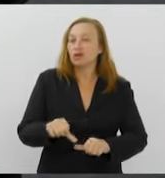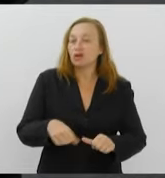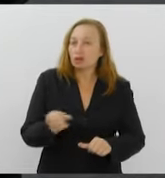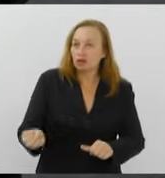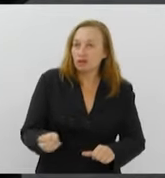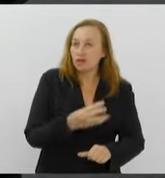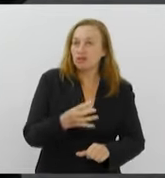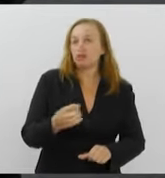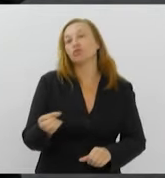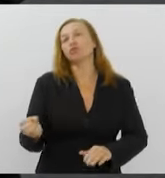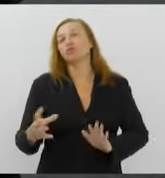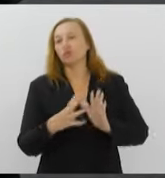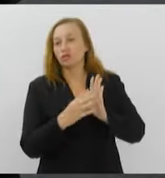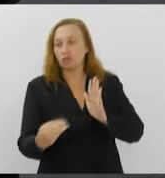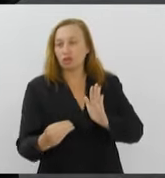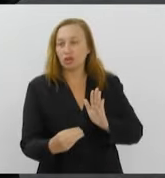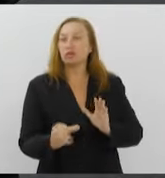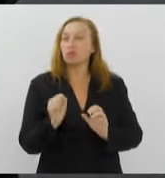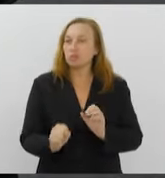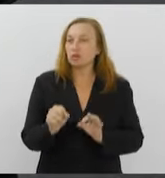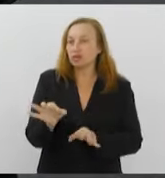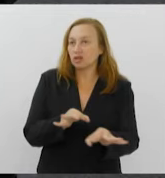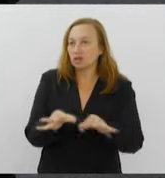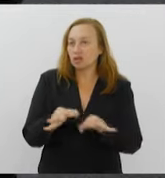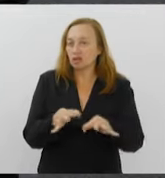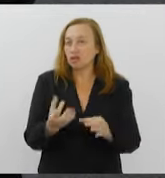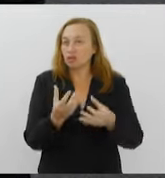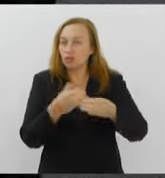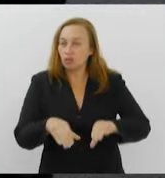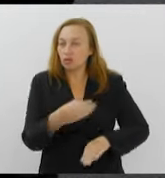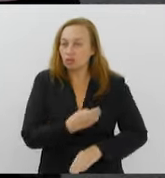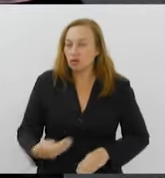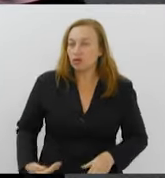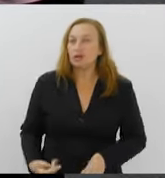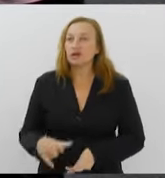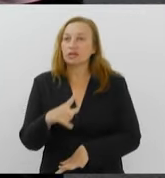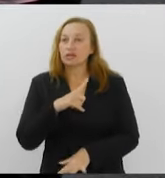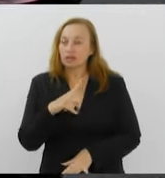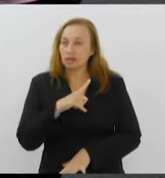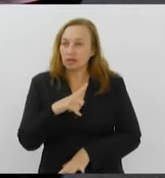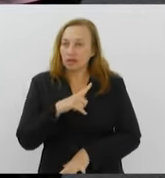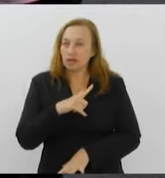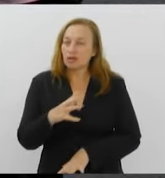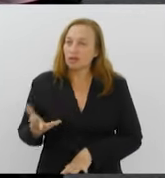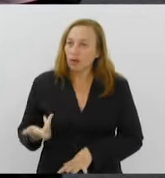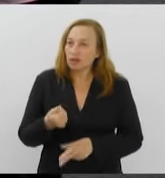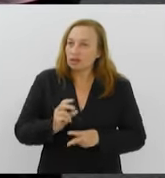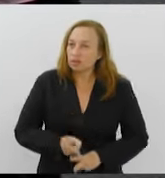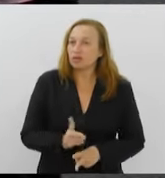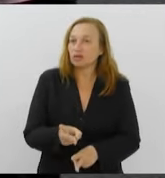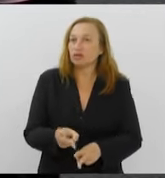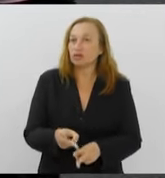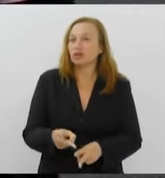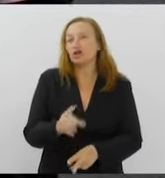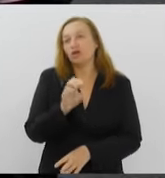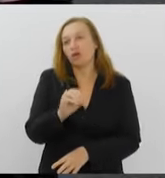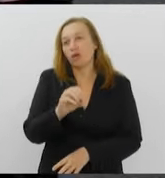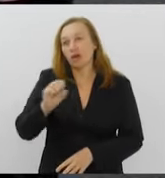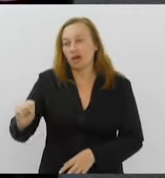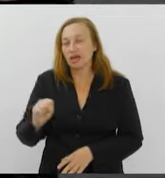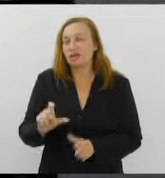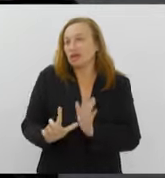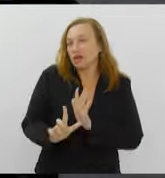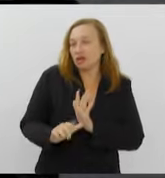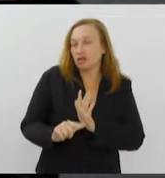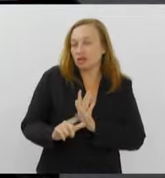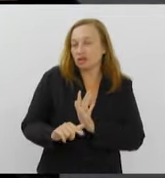O governo poderia ter organizado o concurso público, tem ferramentas para dar continuidade, e as OSs são um